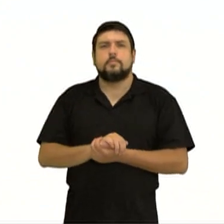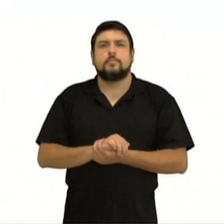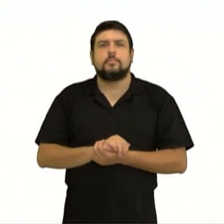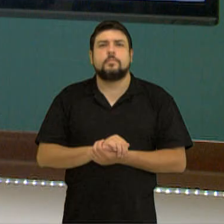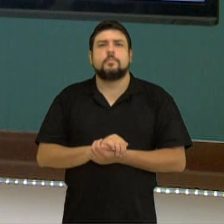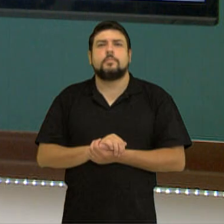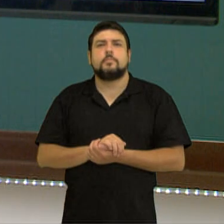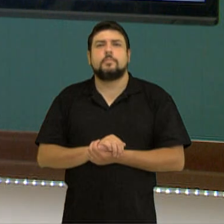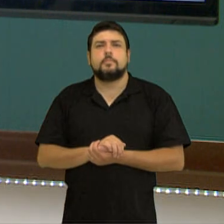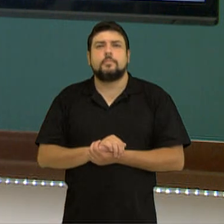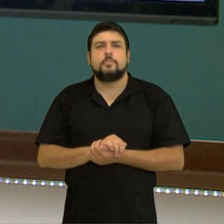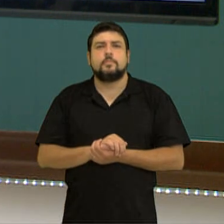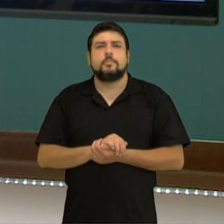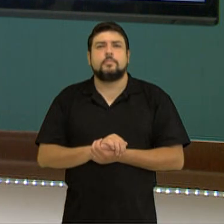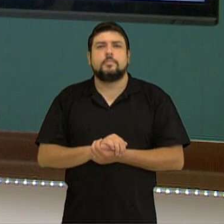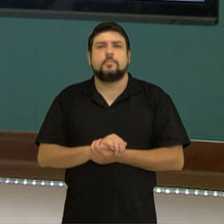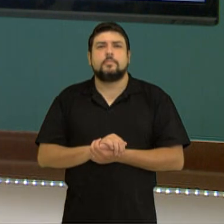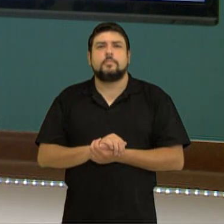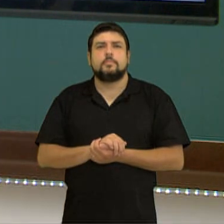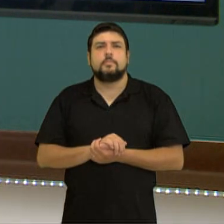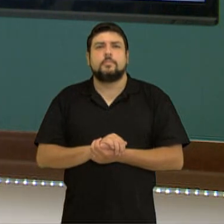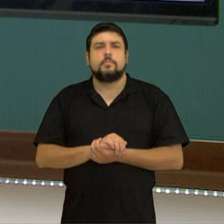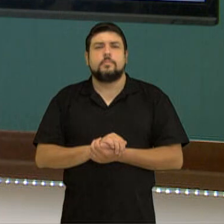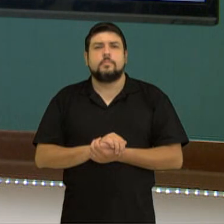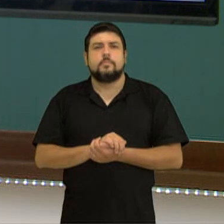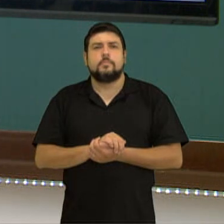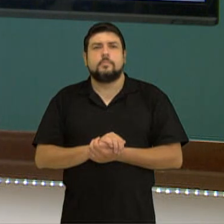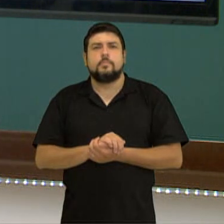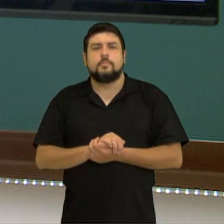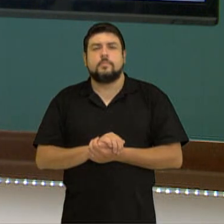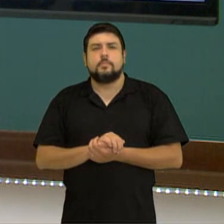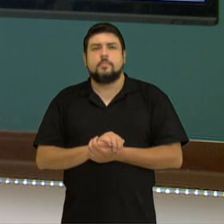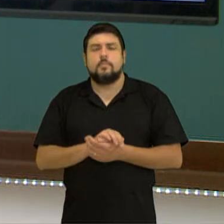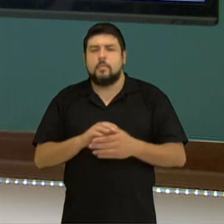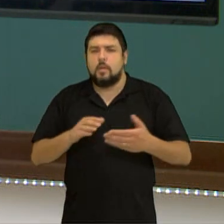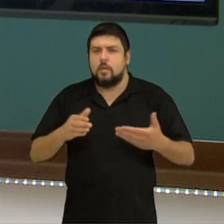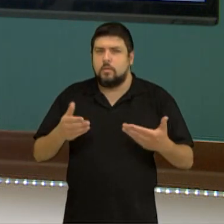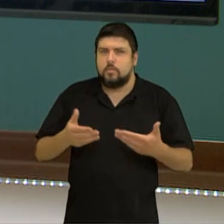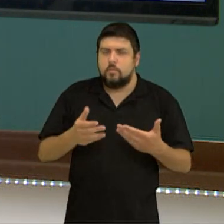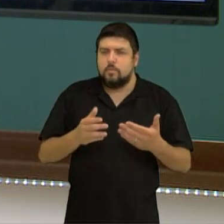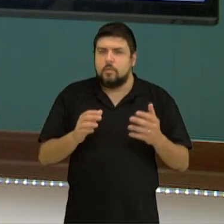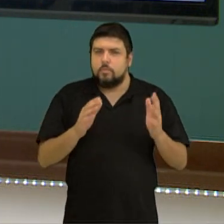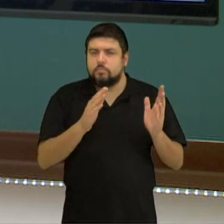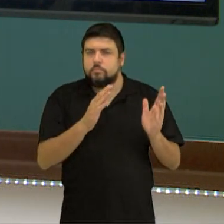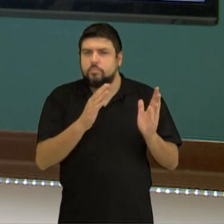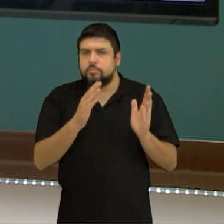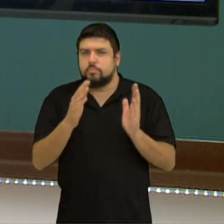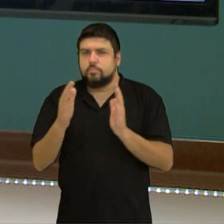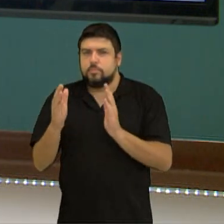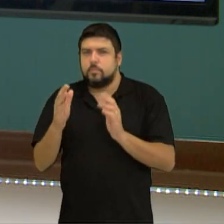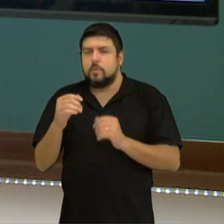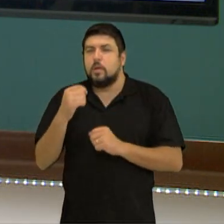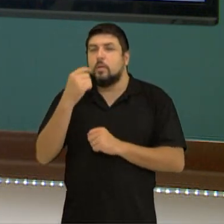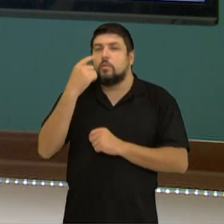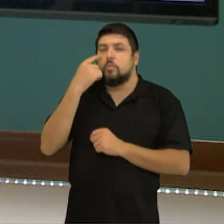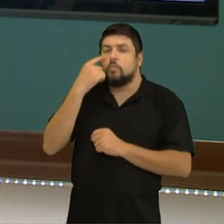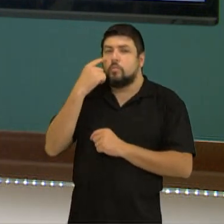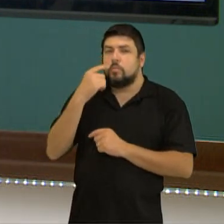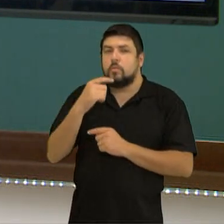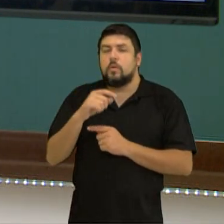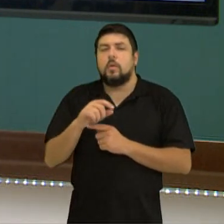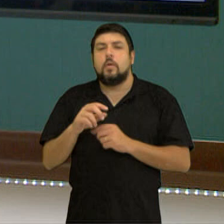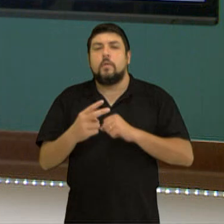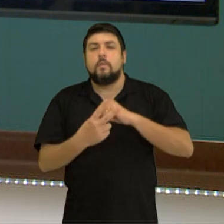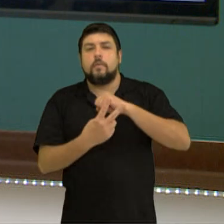tá? Logo de cara aqui, no nosso warm-up, eu já tenho um exemplo para você de um phrasal verb ou um